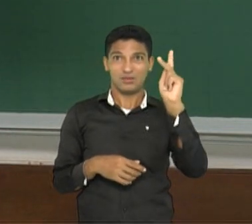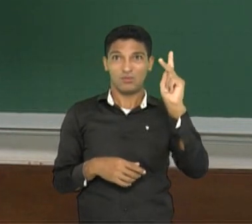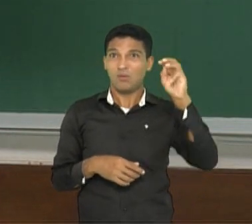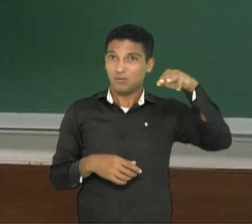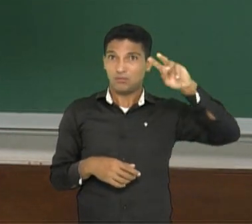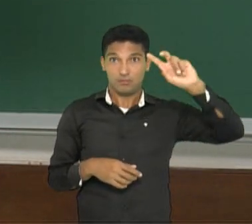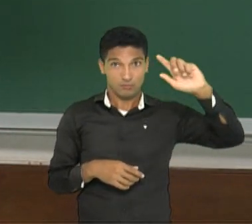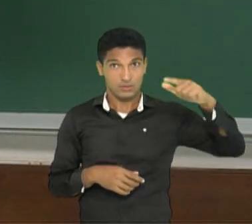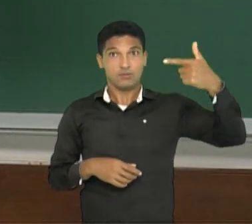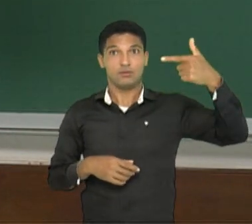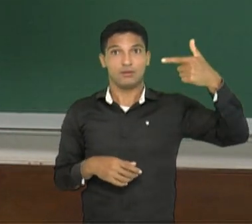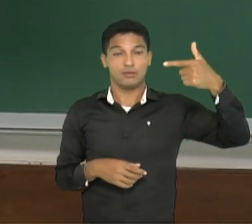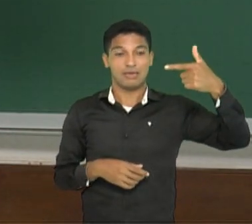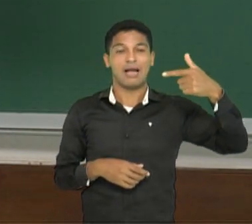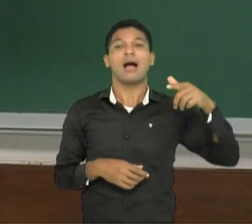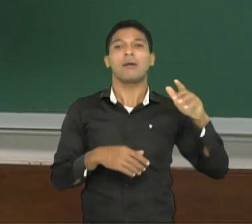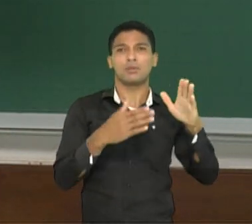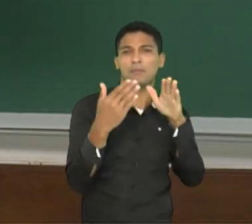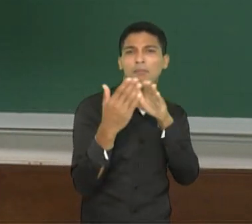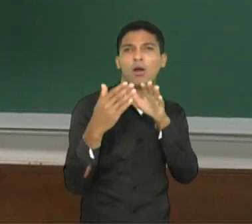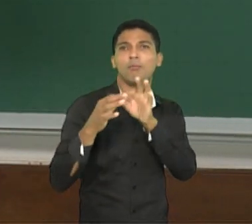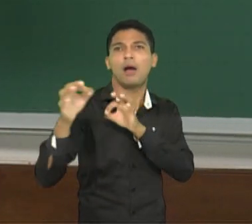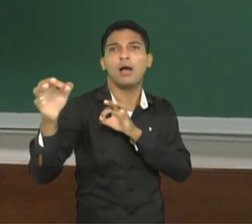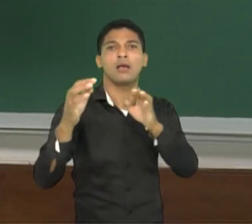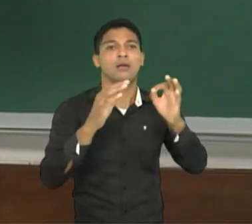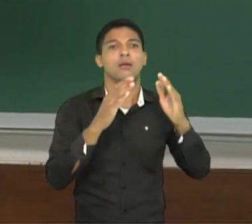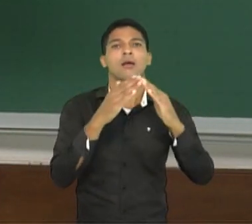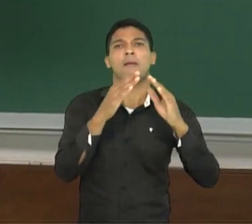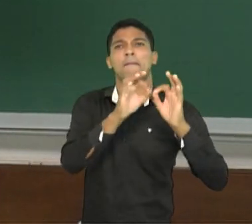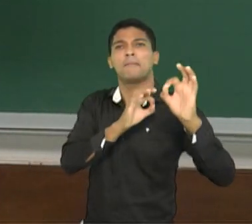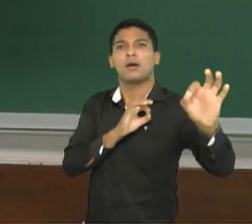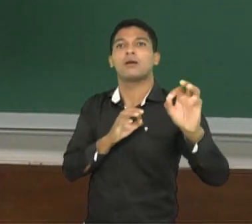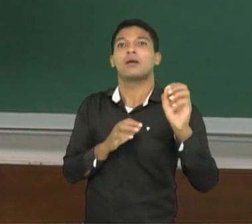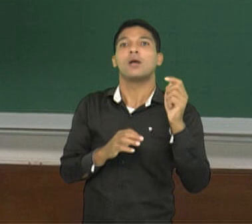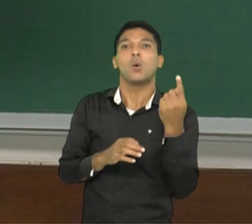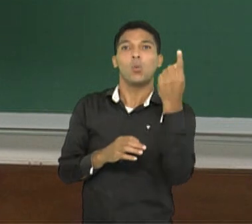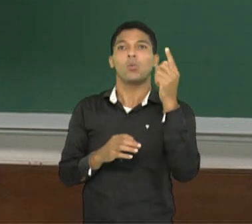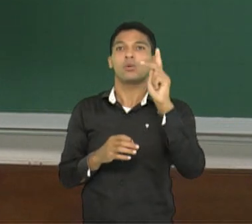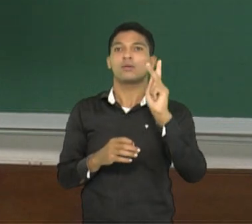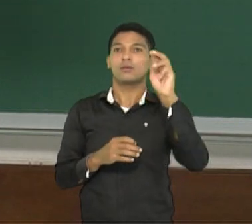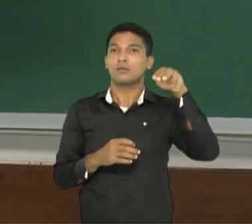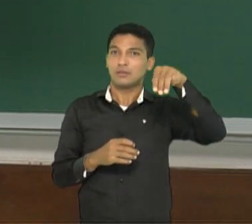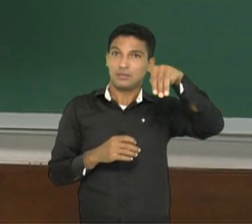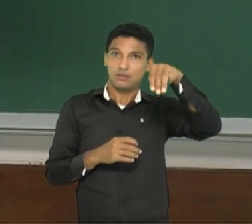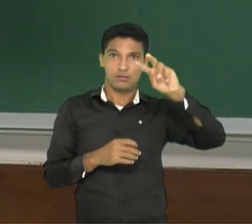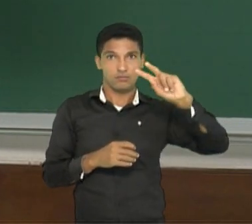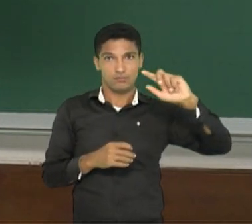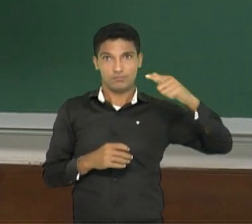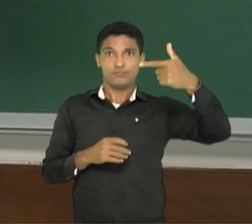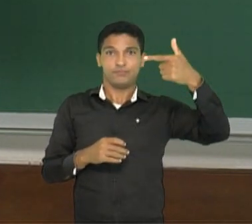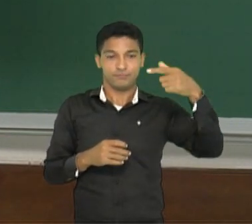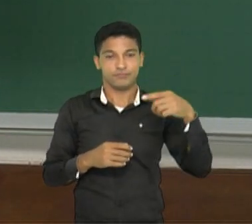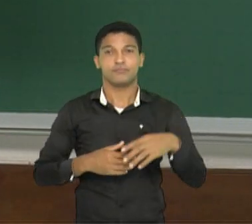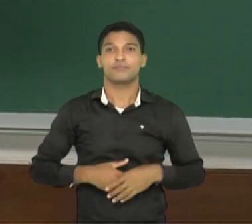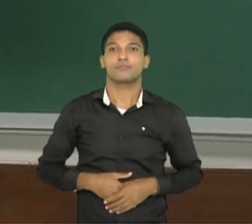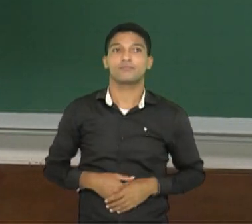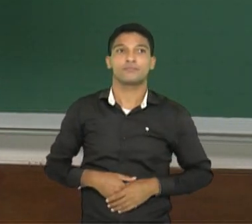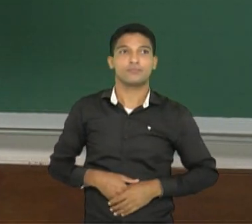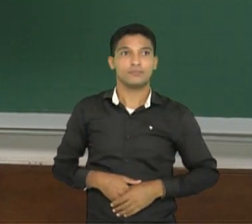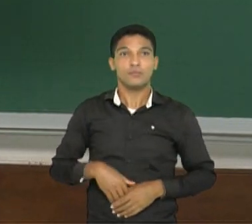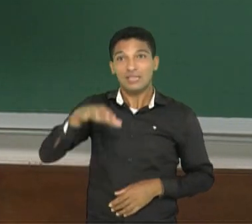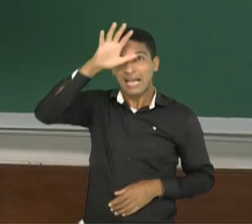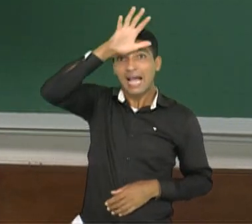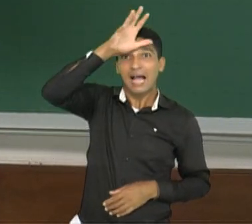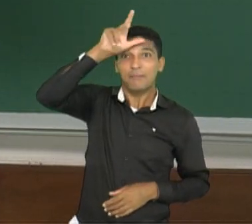um habitante, um pouco menos de um habitante por quilômetro quadrado. Por quê? Porque a área é grande em relação à quantidade de população que vive